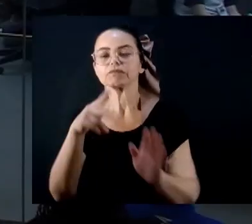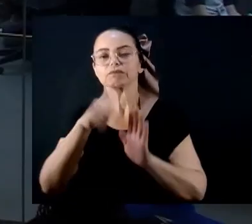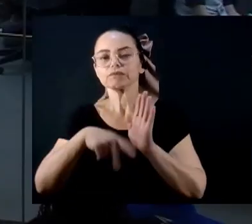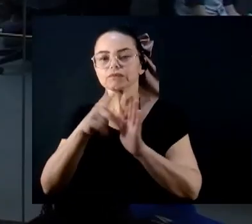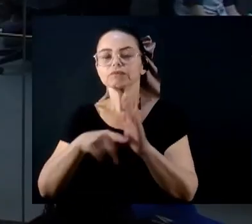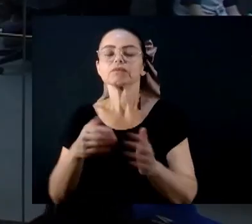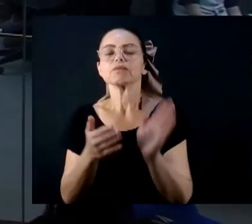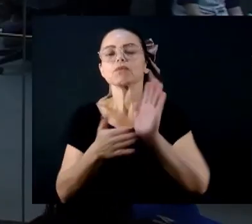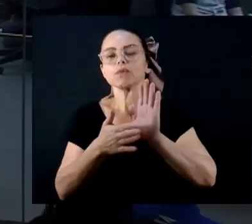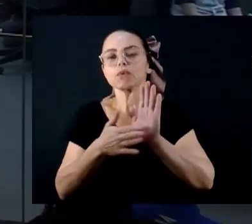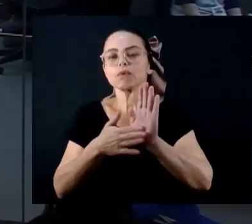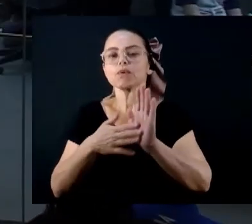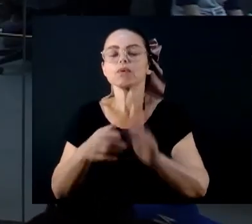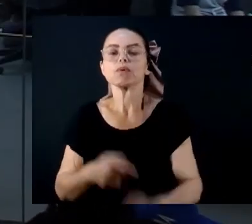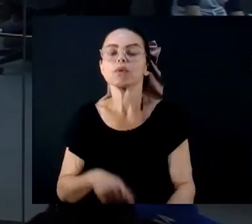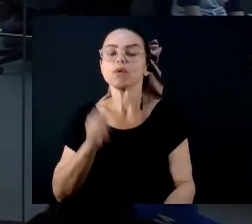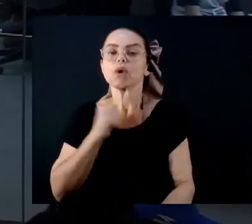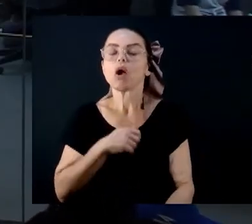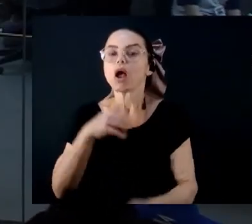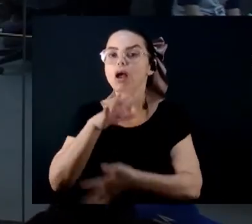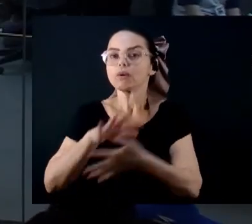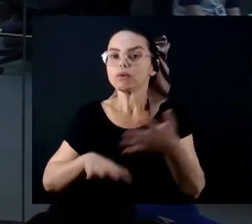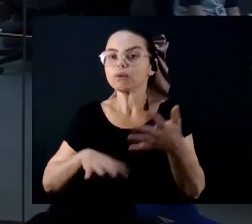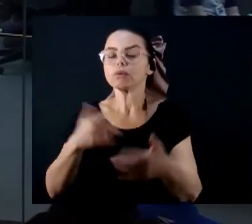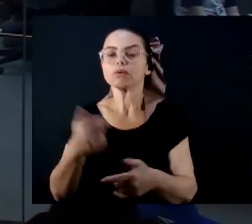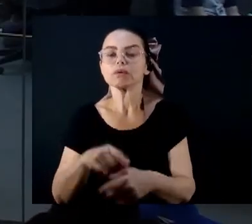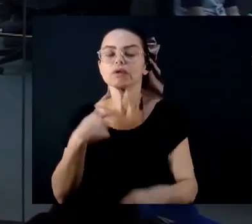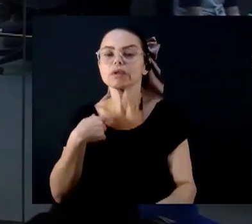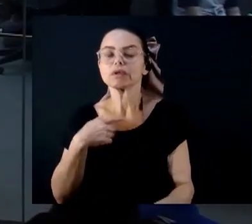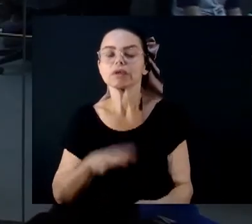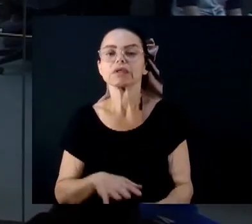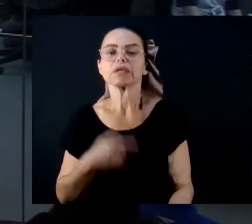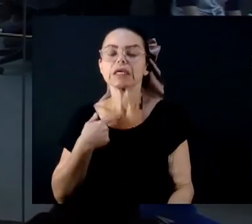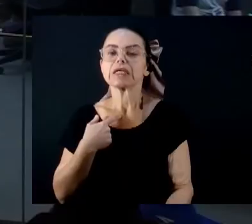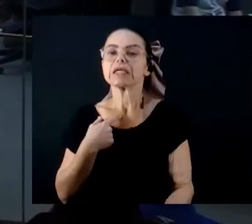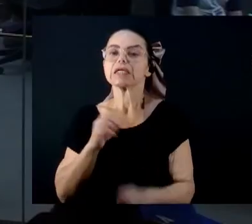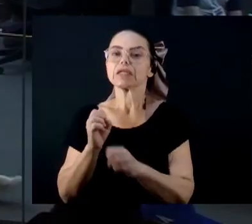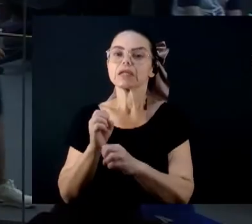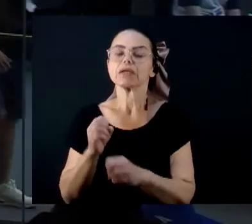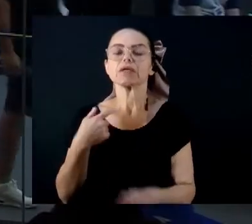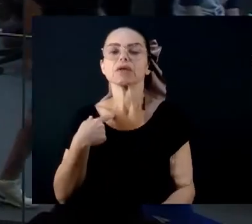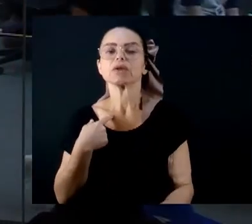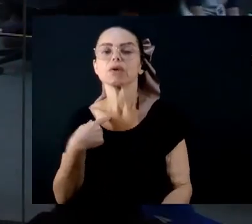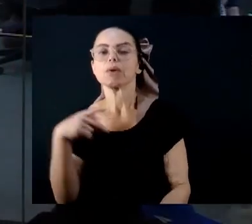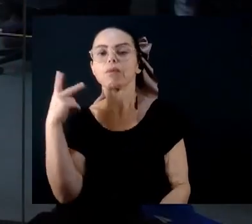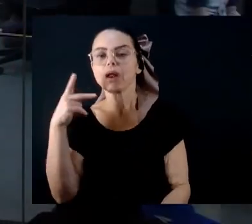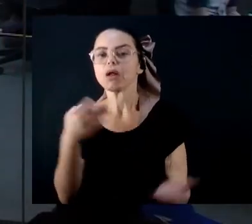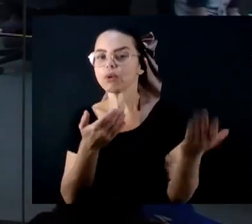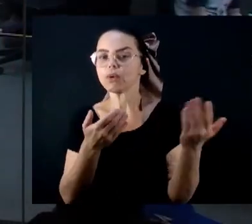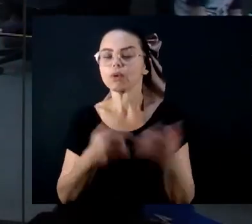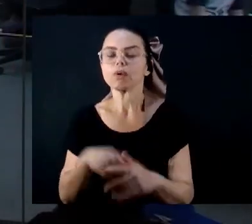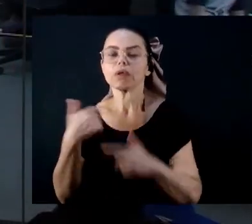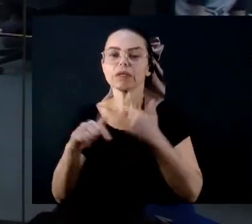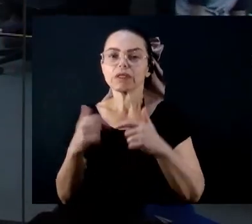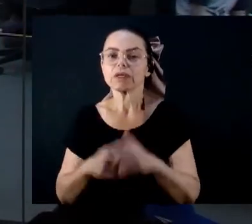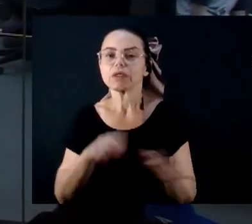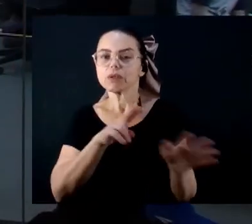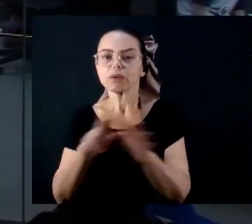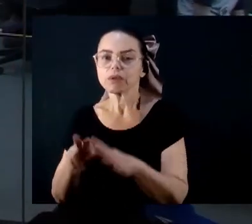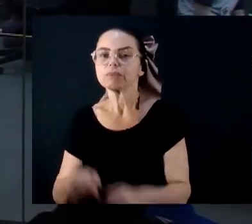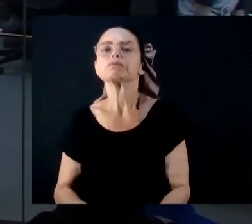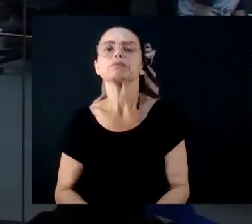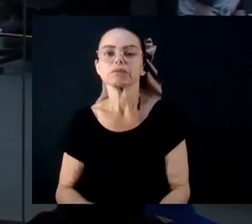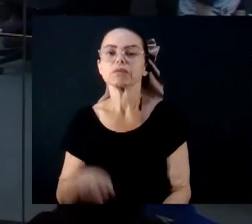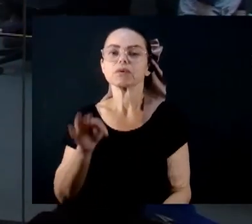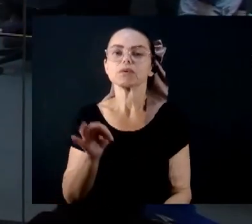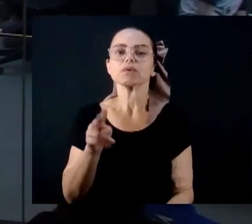vezes até lição de casa, trabalhos, e a parte do Parlamento Jovem, ela também entra em um dos momentos dessa semana, que é o que a gente chama de tutoria.